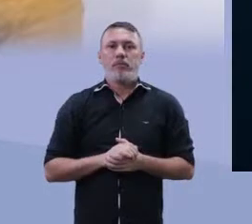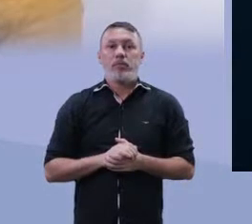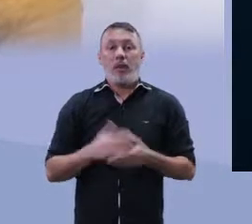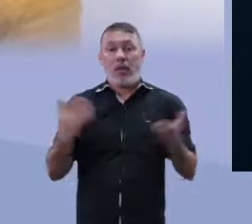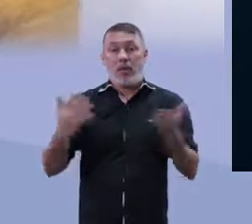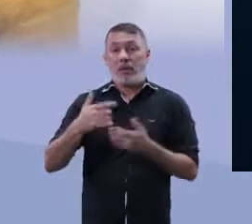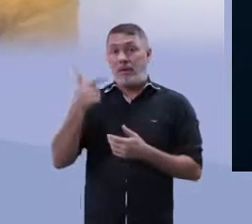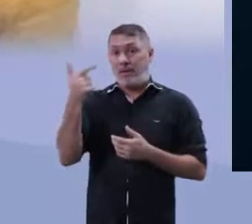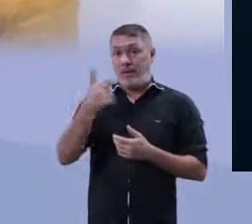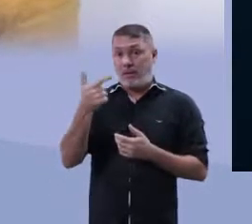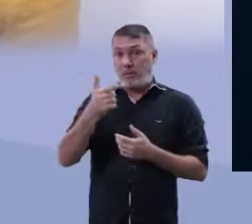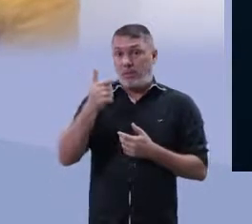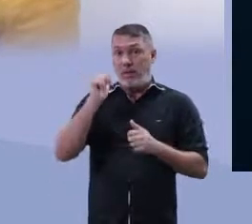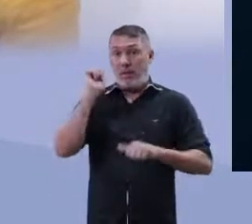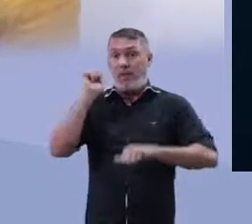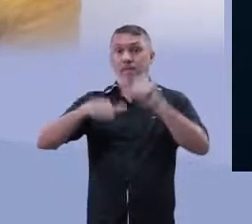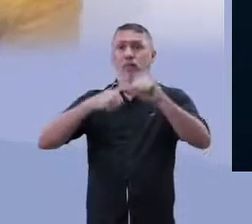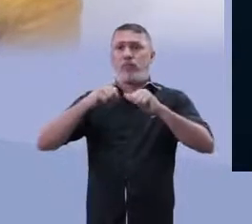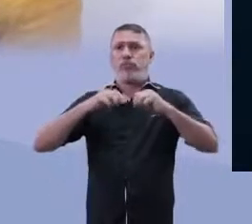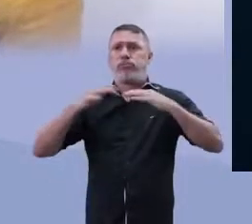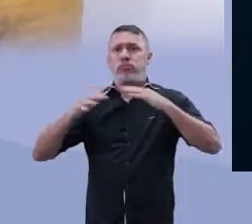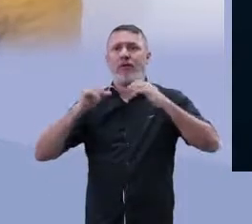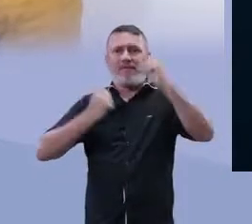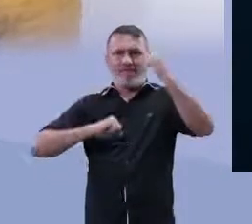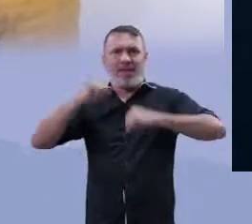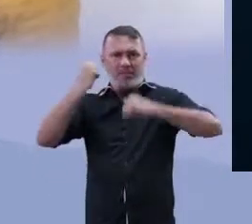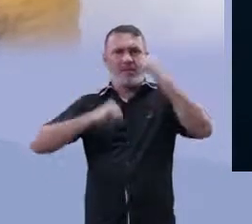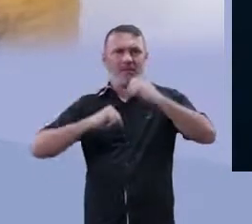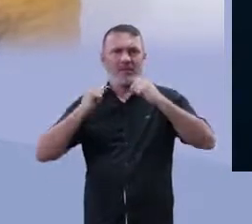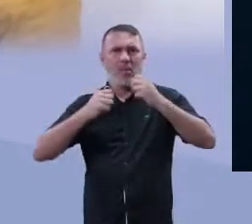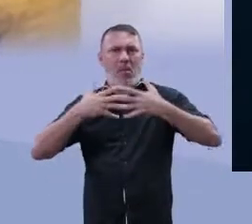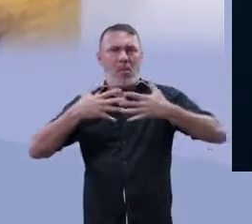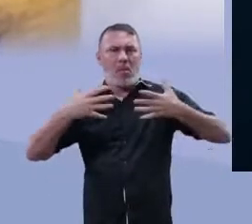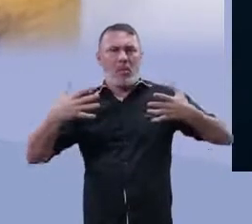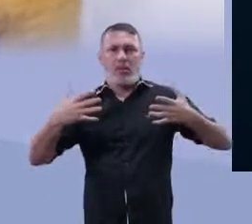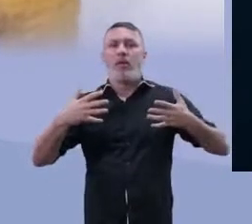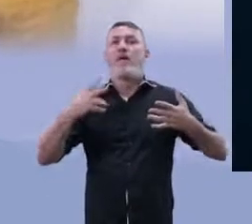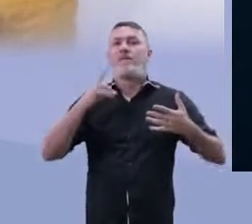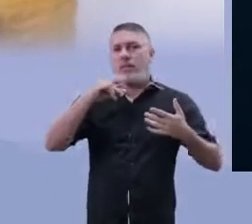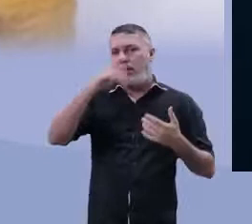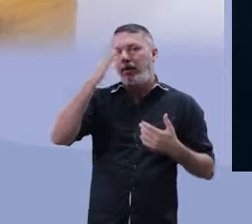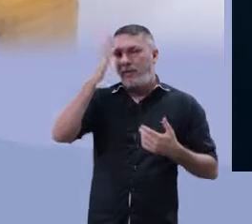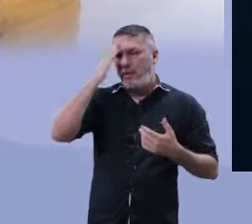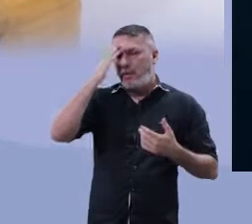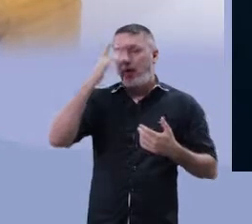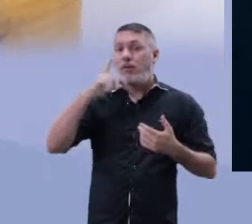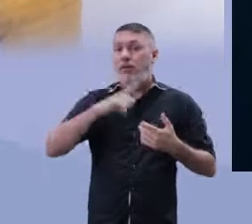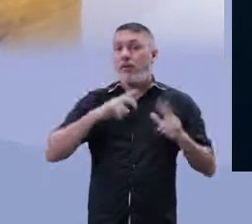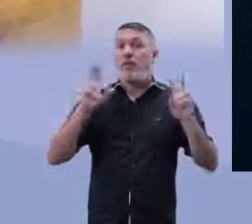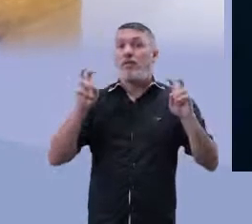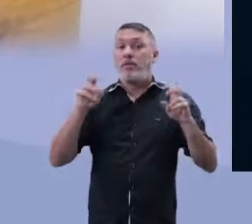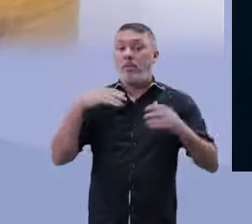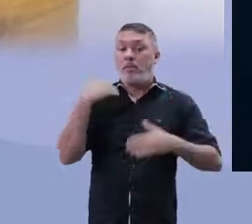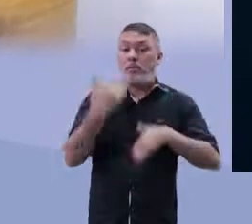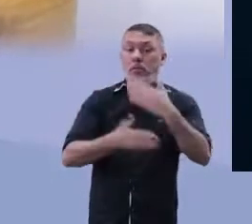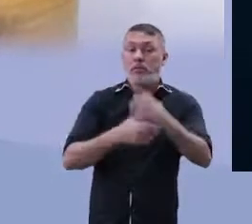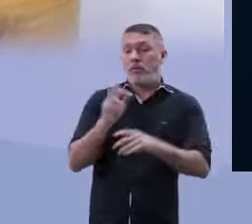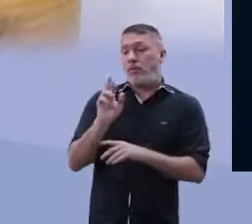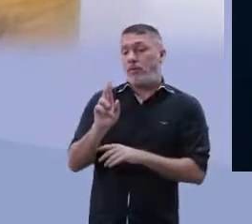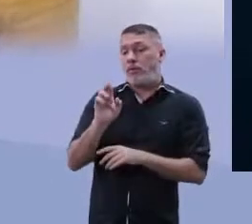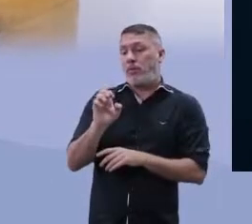revolução industrial, nós vamos começar a entender que quando se tem um processo chamado de revolução, é